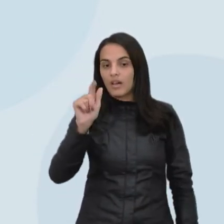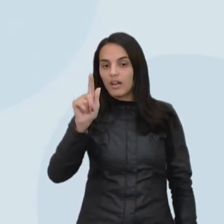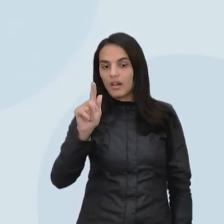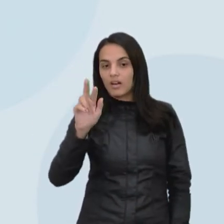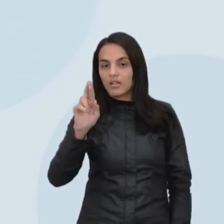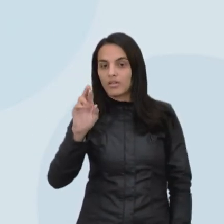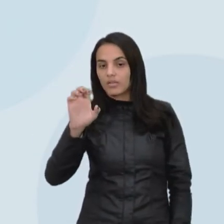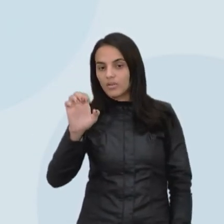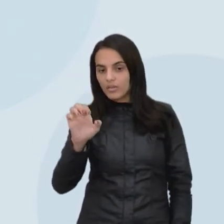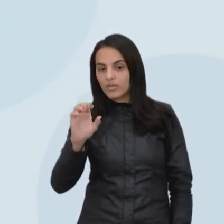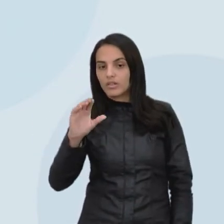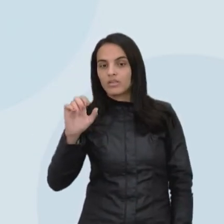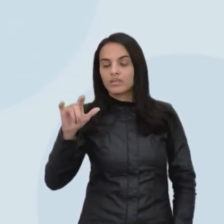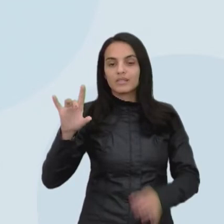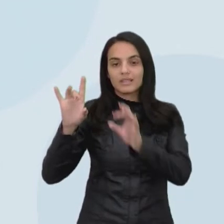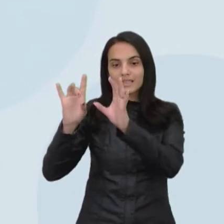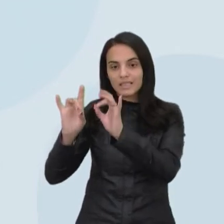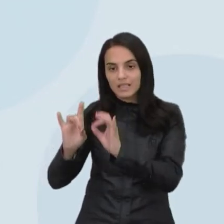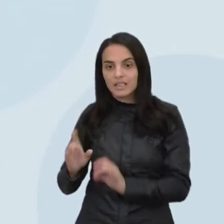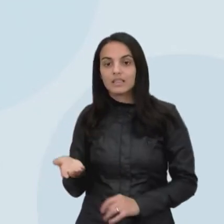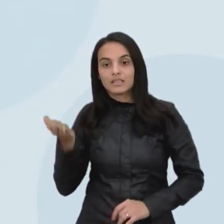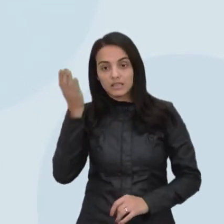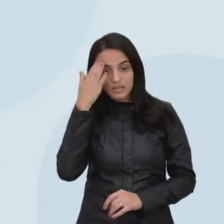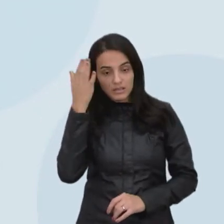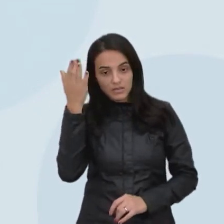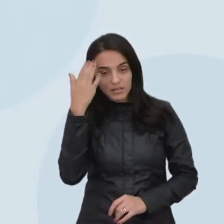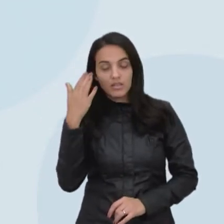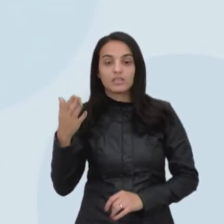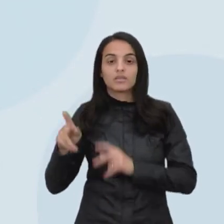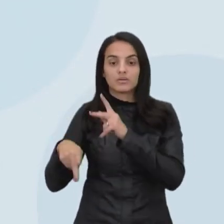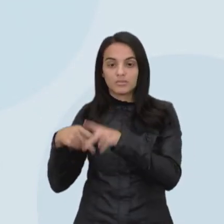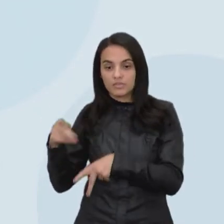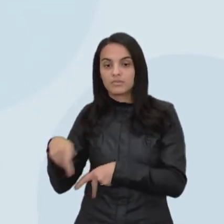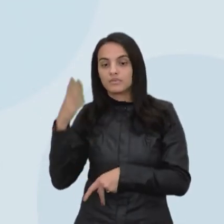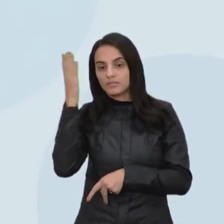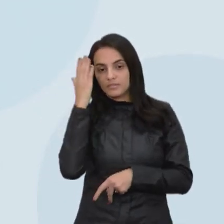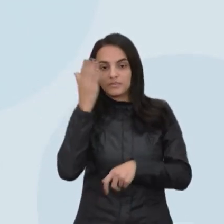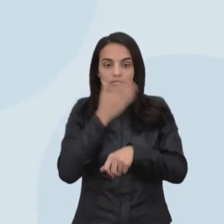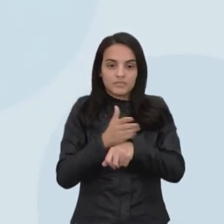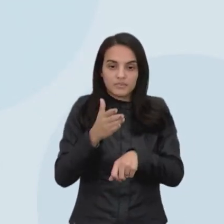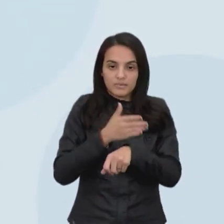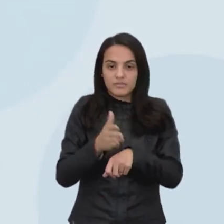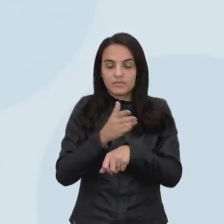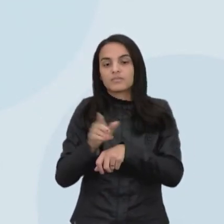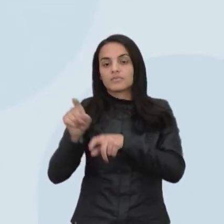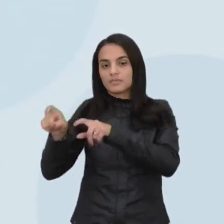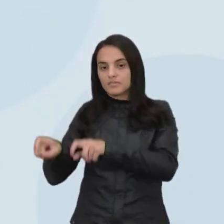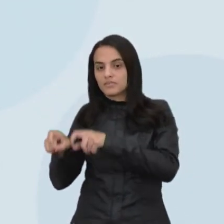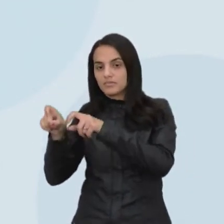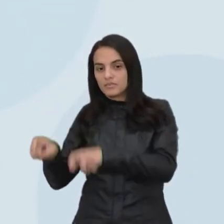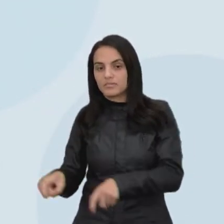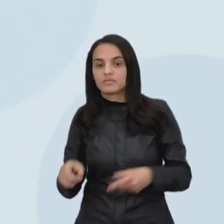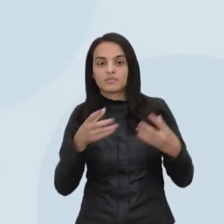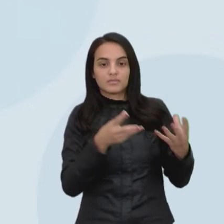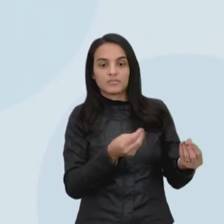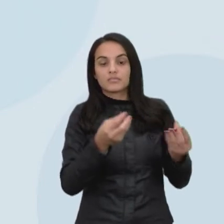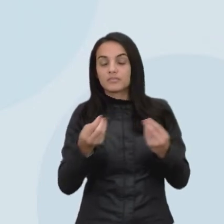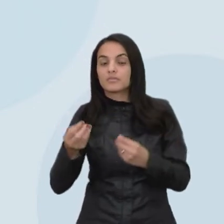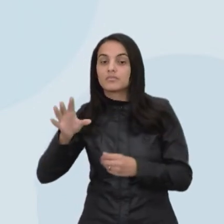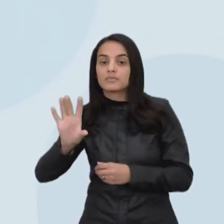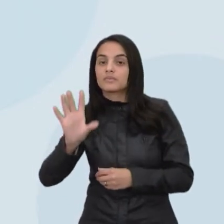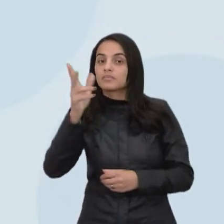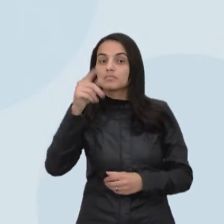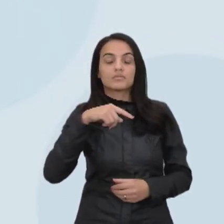é a incorporação de técnicas e saberes dos povos tradicionais nas práticas agrícolas. Muitos dos povos tradicionais